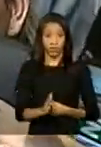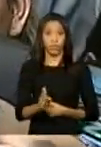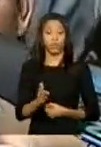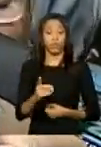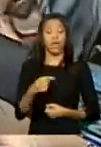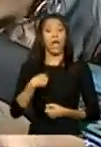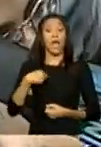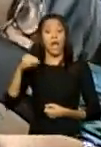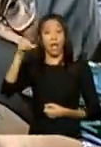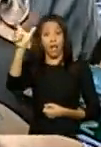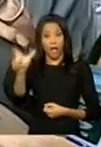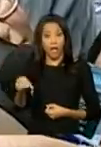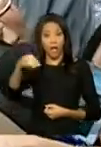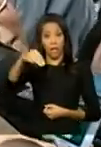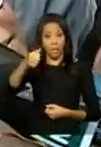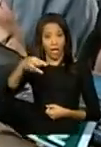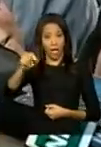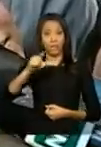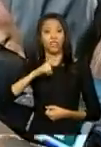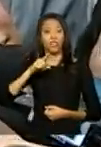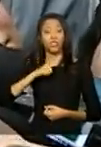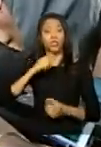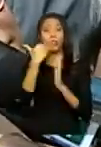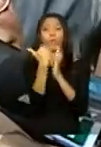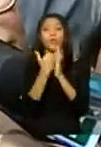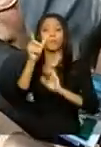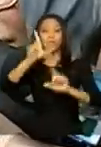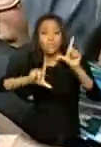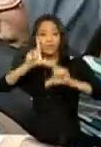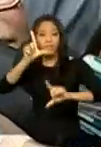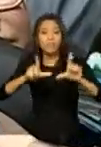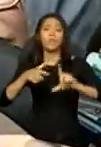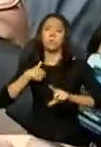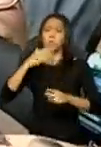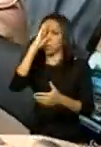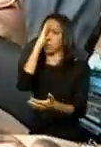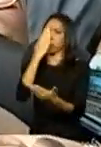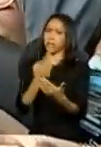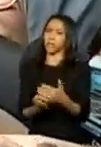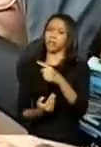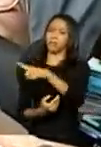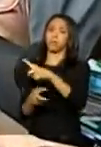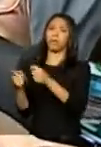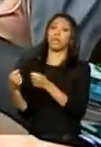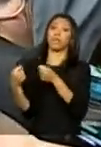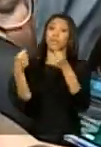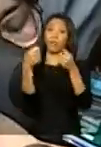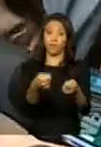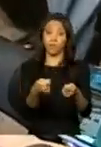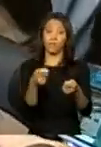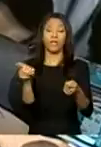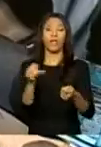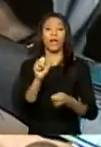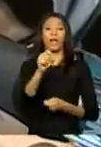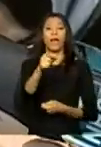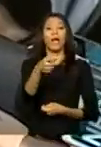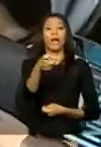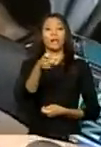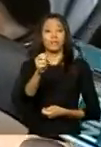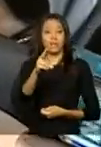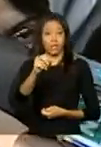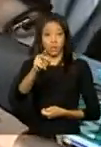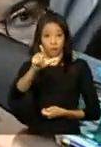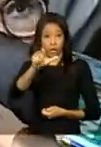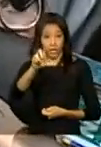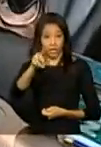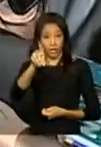um programa de televisão e eu fiquei fã dela pela coragem de defender a sexualidade feminina e o direito ao